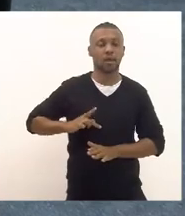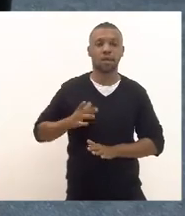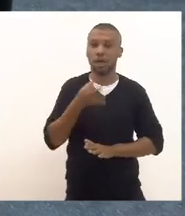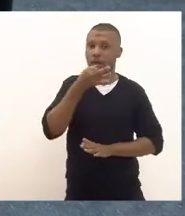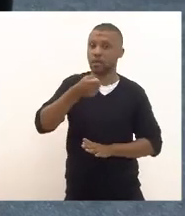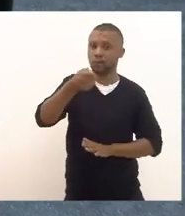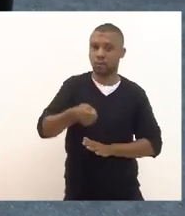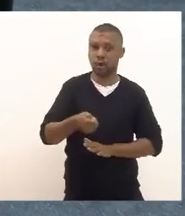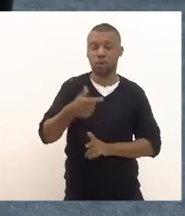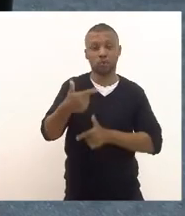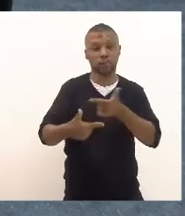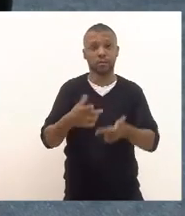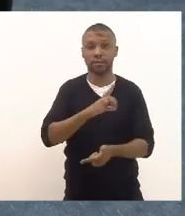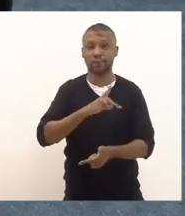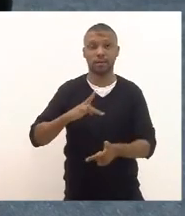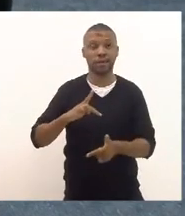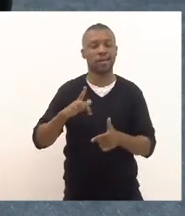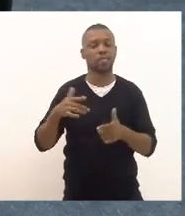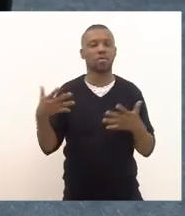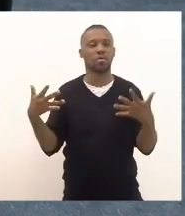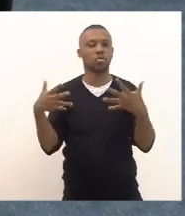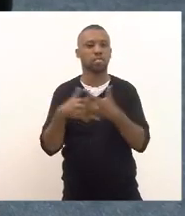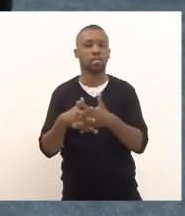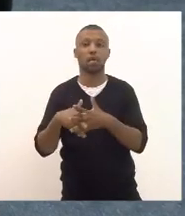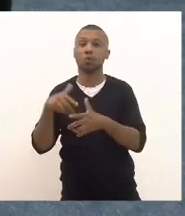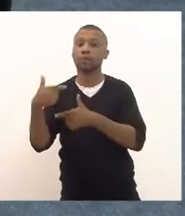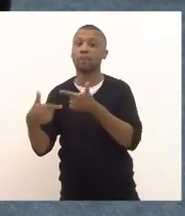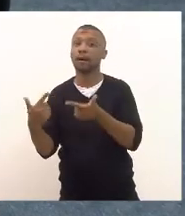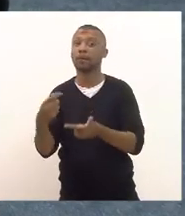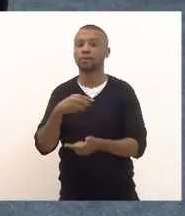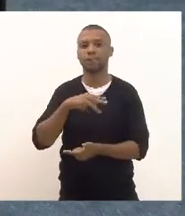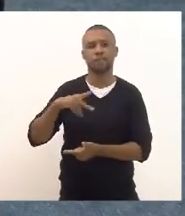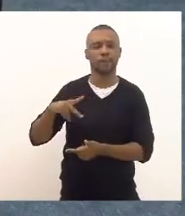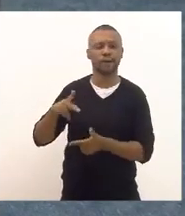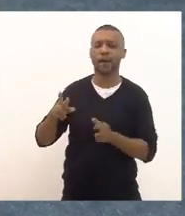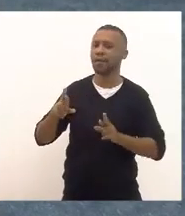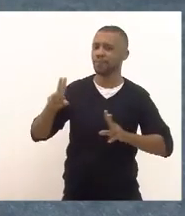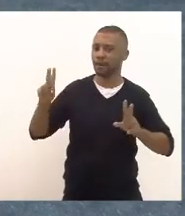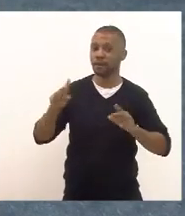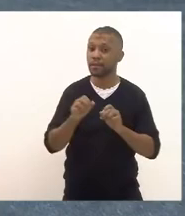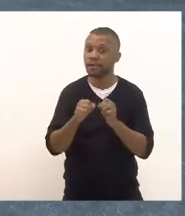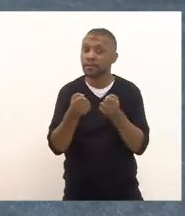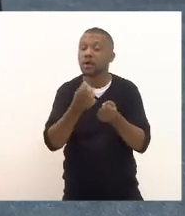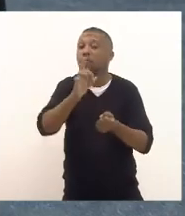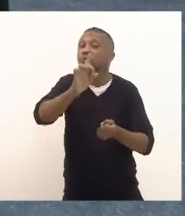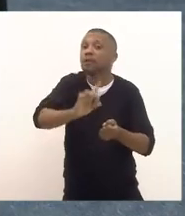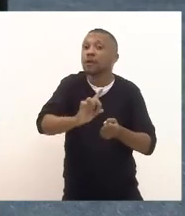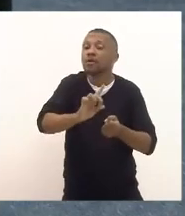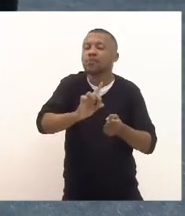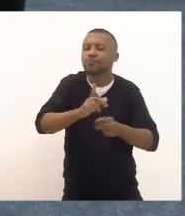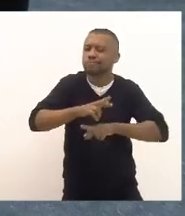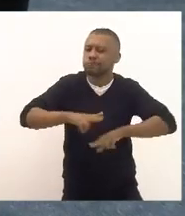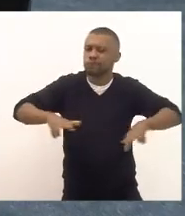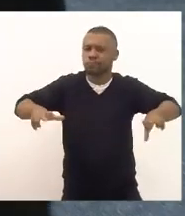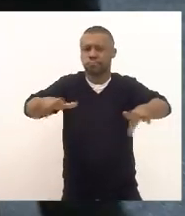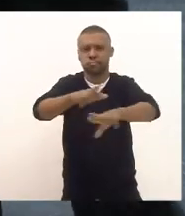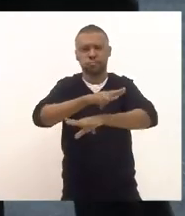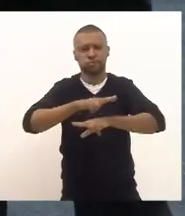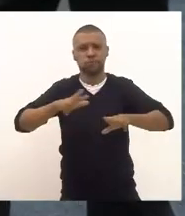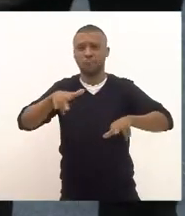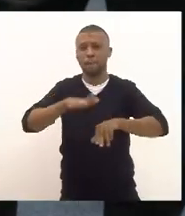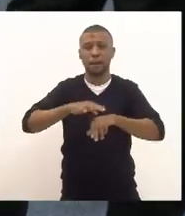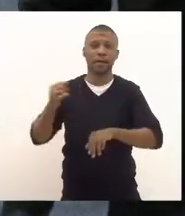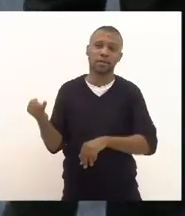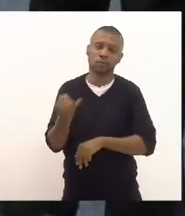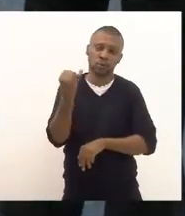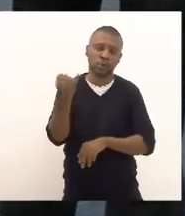o trabalho da Defensoria nesse caso não se confunde com o trabalho do Ministério Público na defesa dos direit os mais diversos o mais